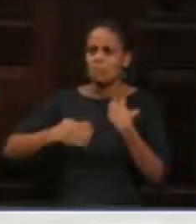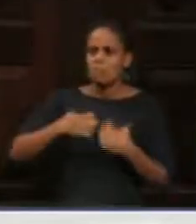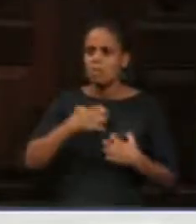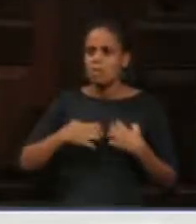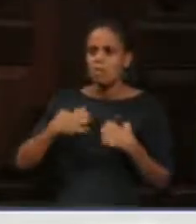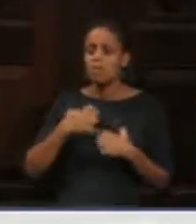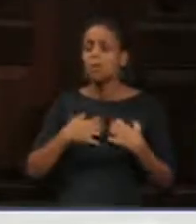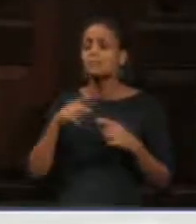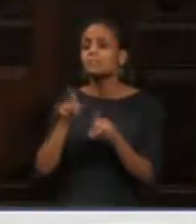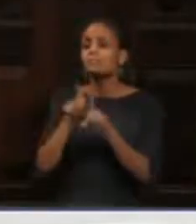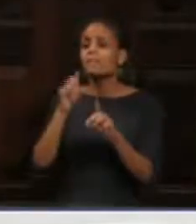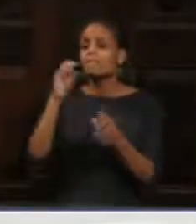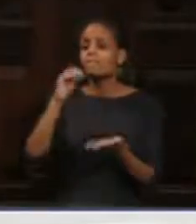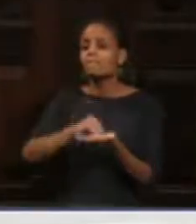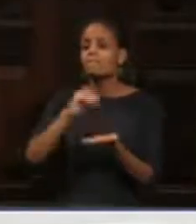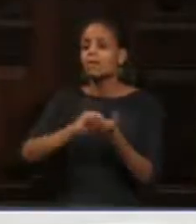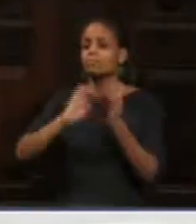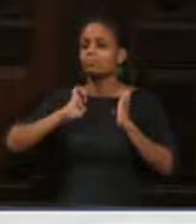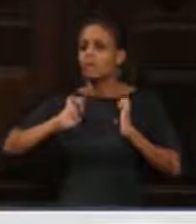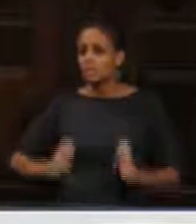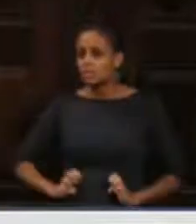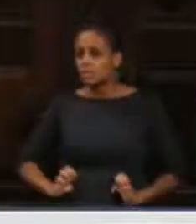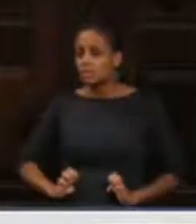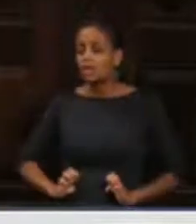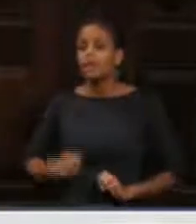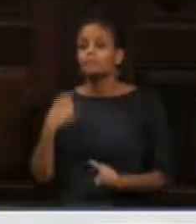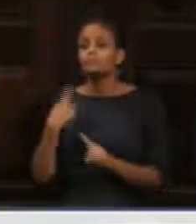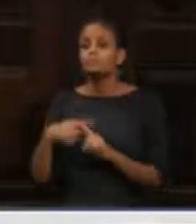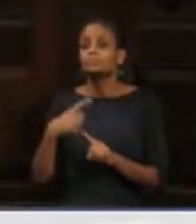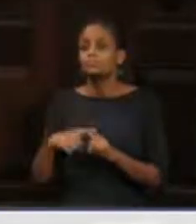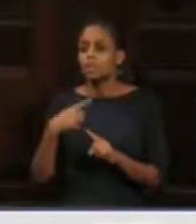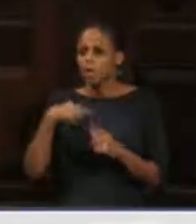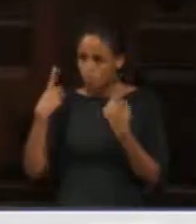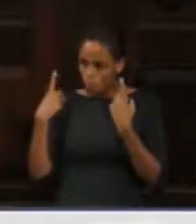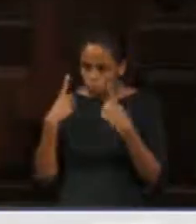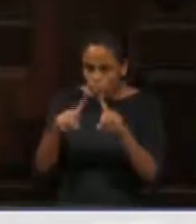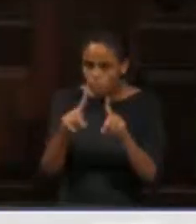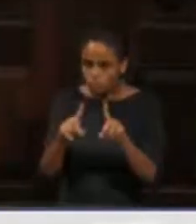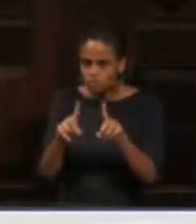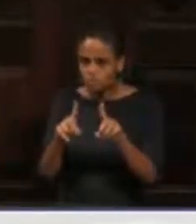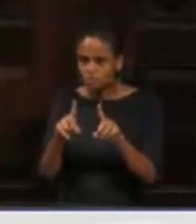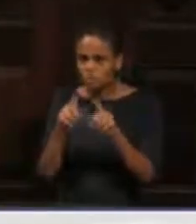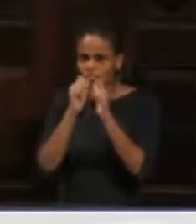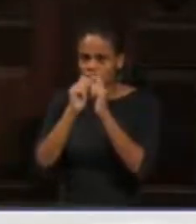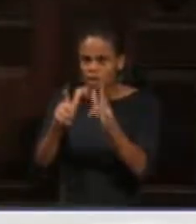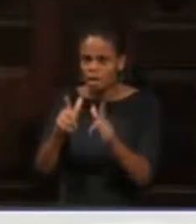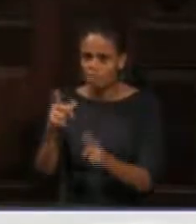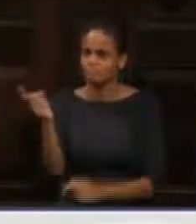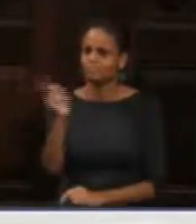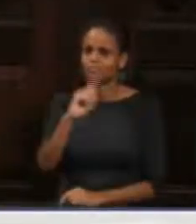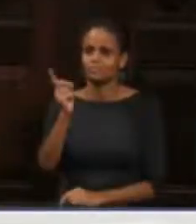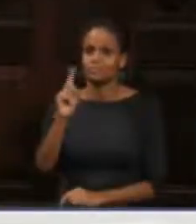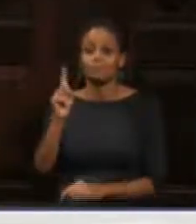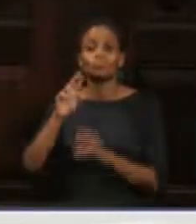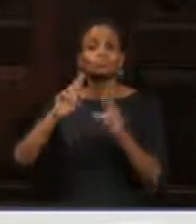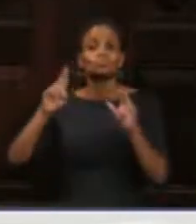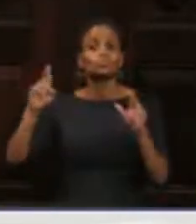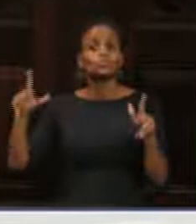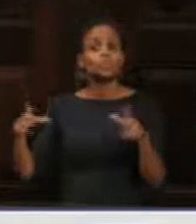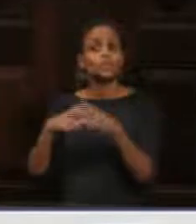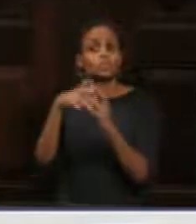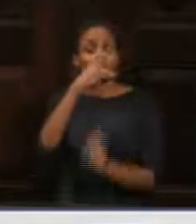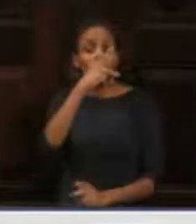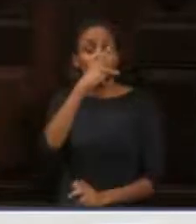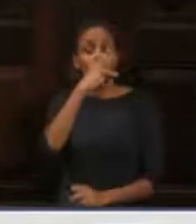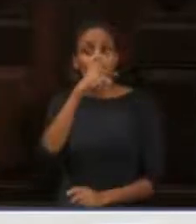falta de ética, pois em nenhum momento eu ataquei a vossa pessoa. Ao contrário do seu grupo